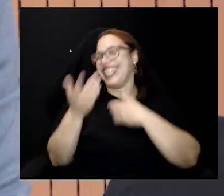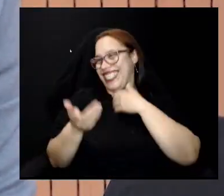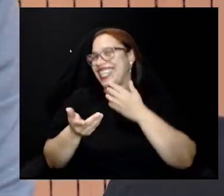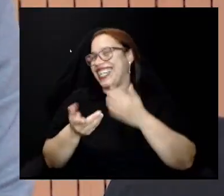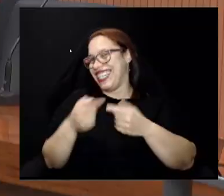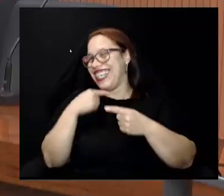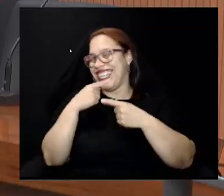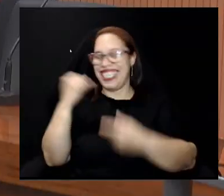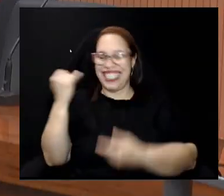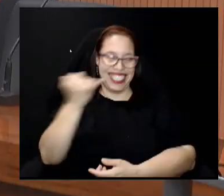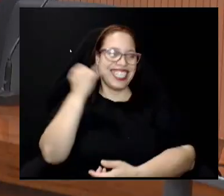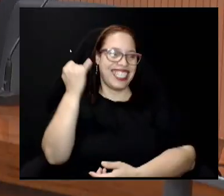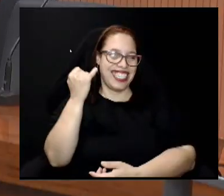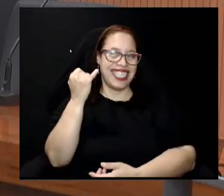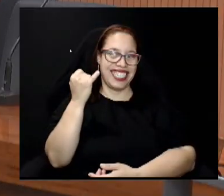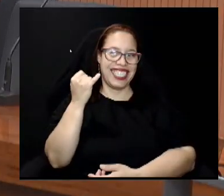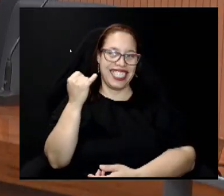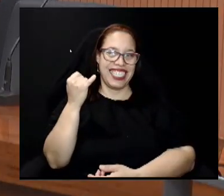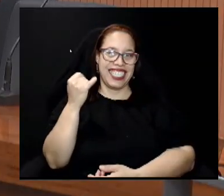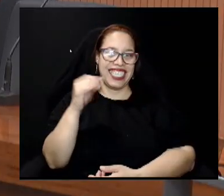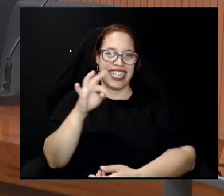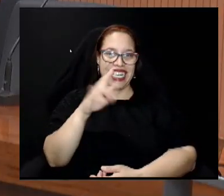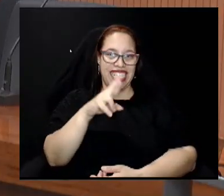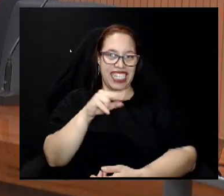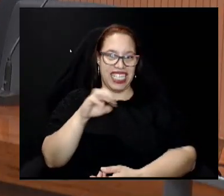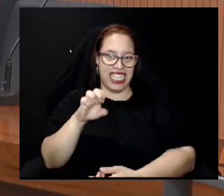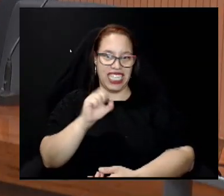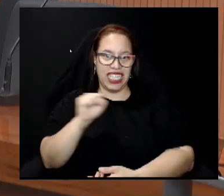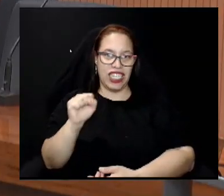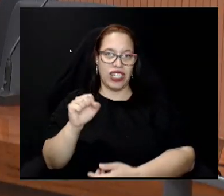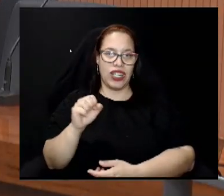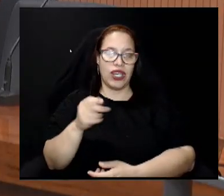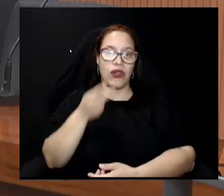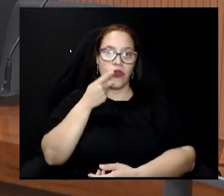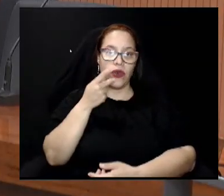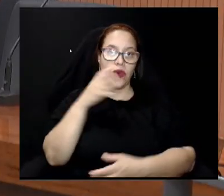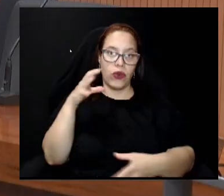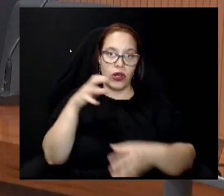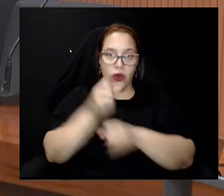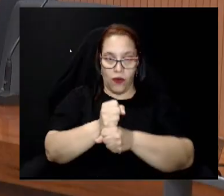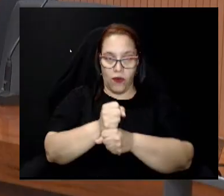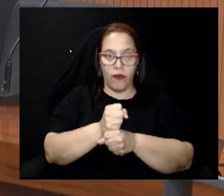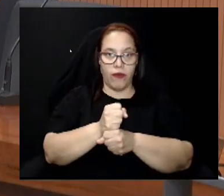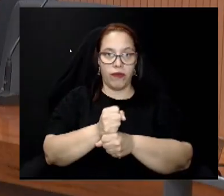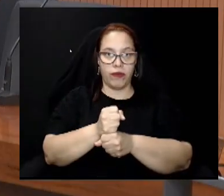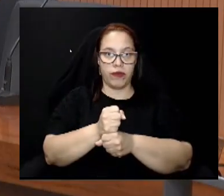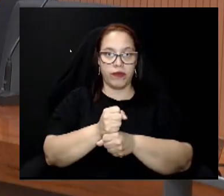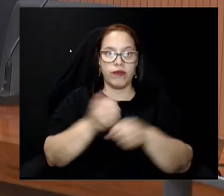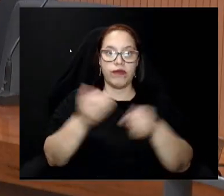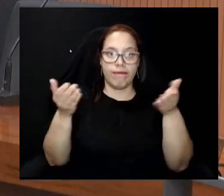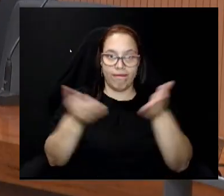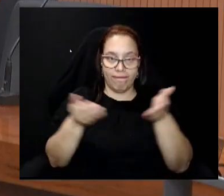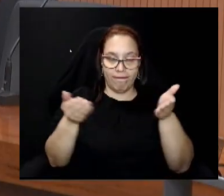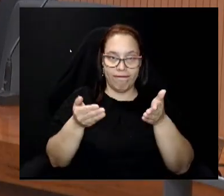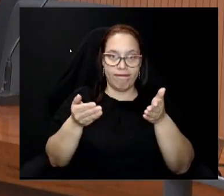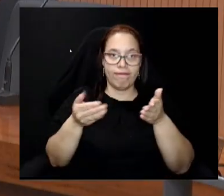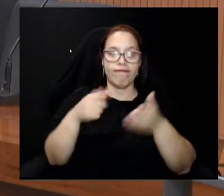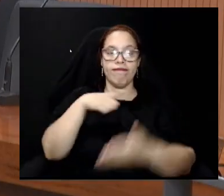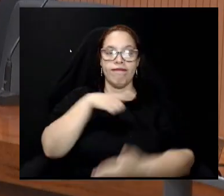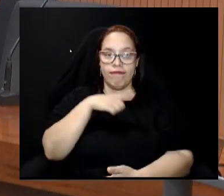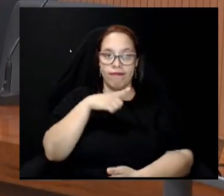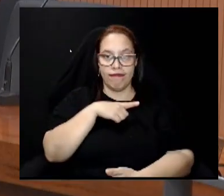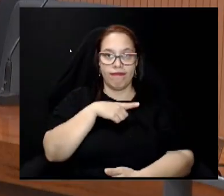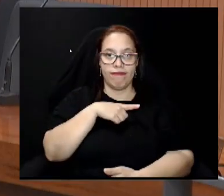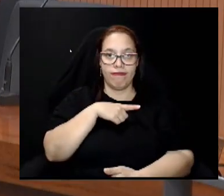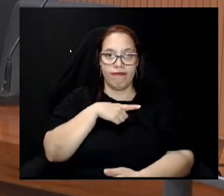acho que a fala do Torres e a sua fala, elas são complementares. E até hoje, né, nós temos ainda esse